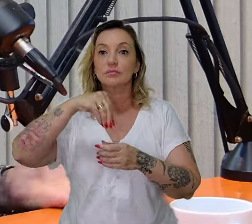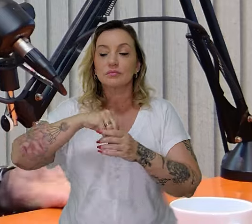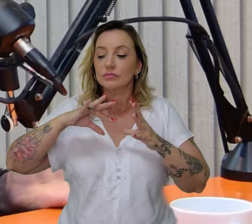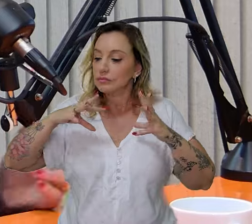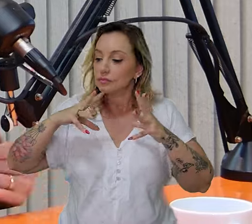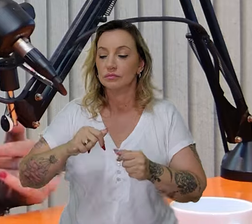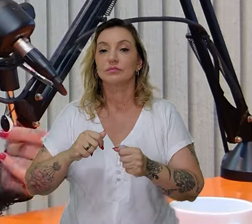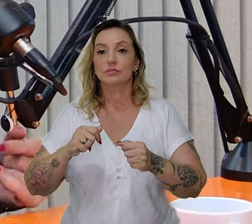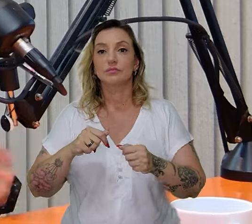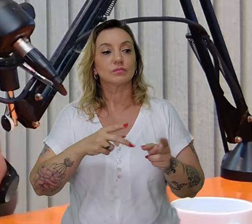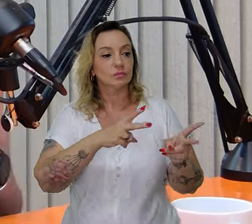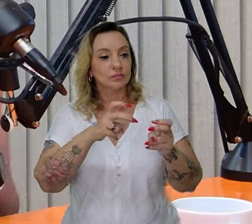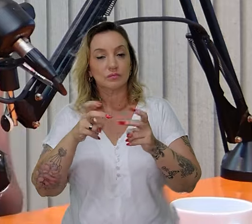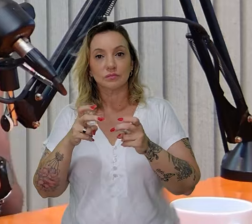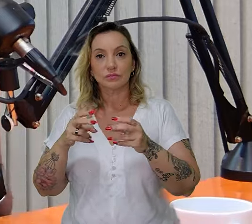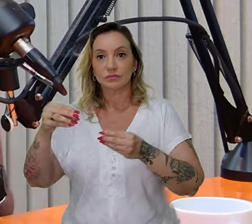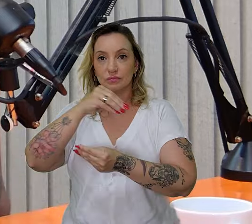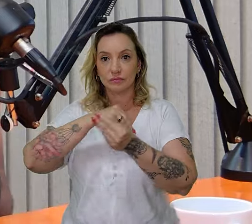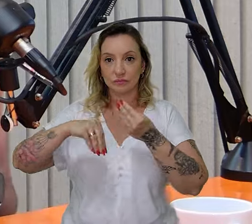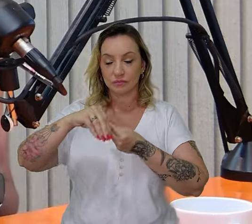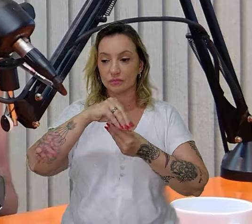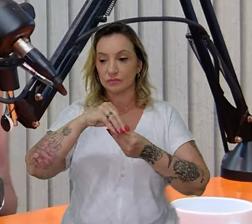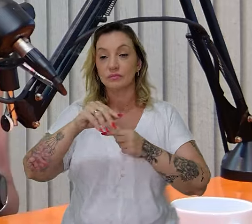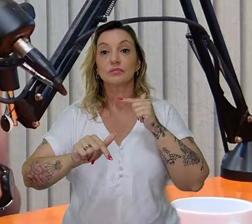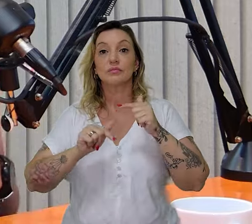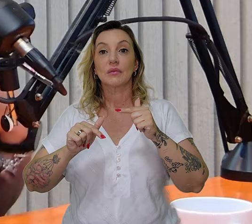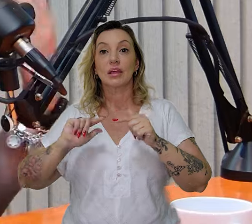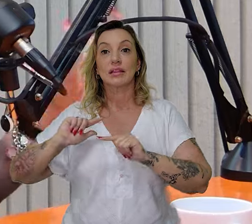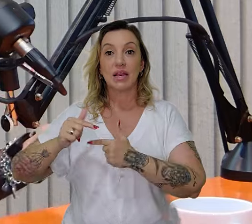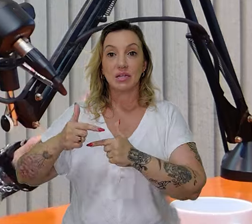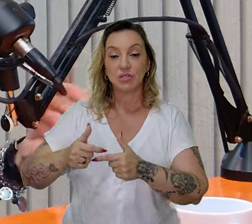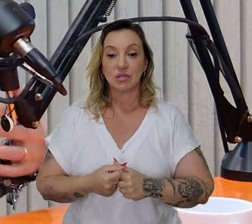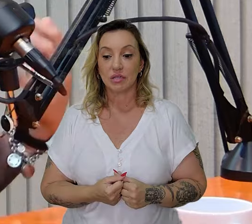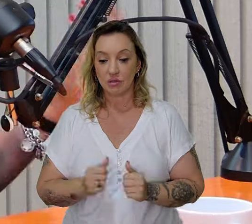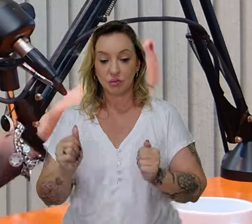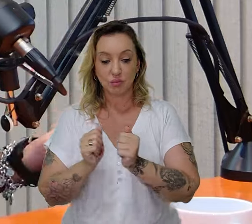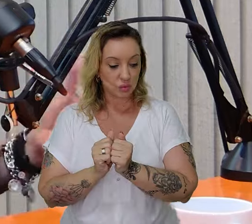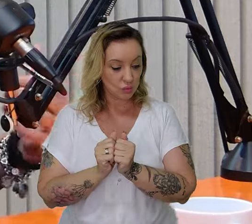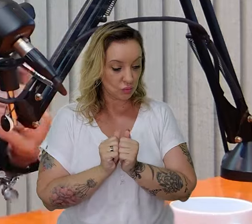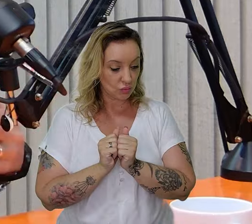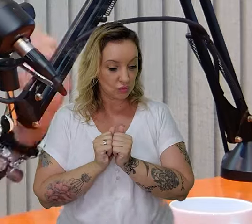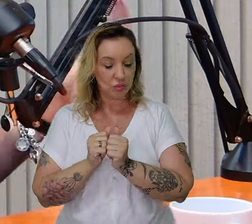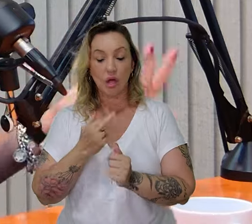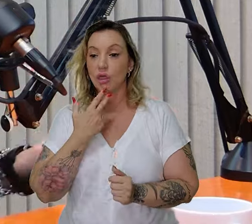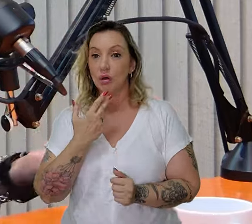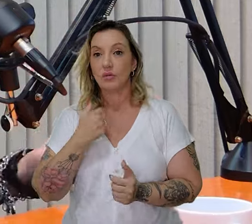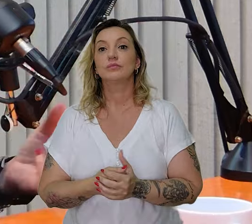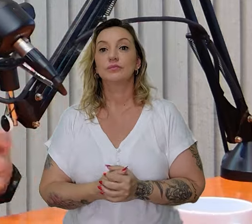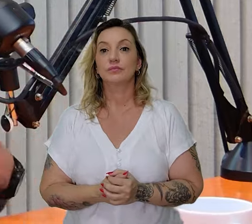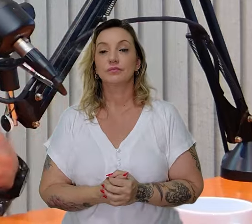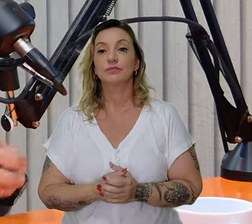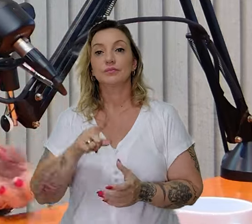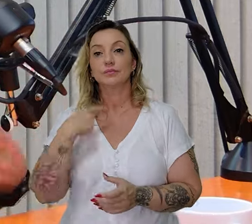tudo né E a gente tem visto essa junção do tradicional com o mais inovador